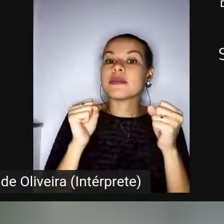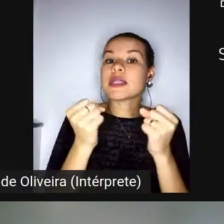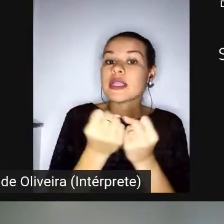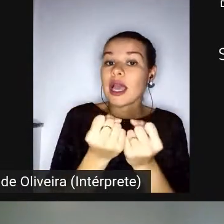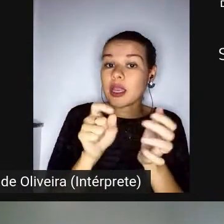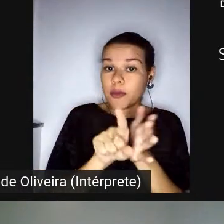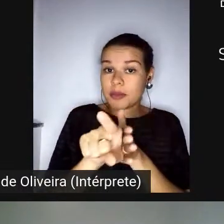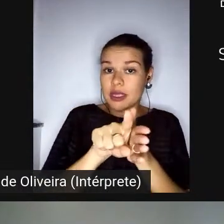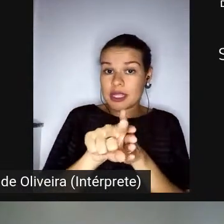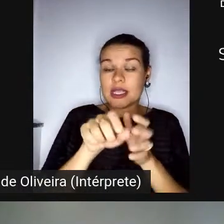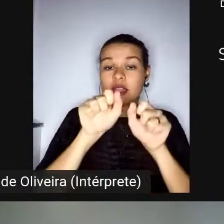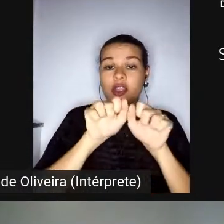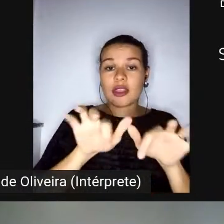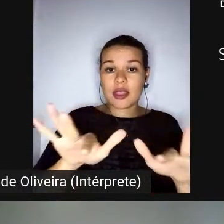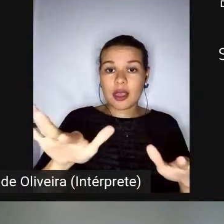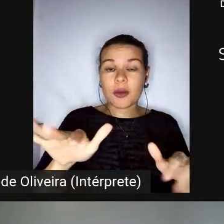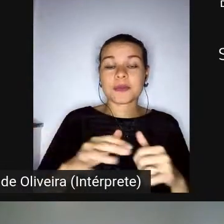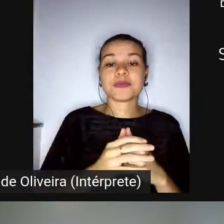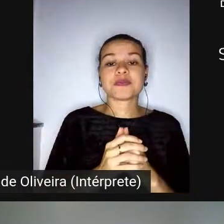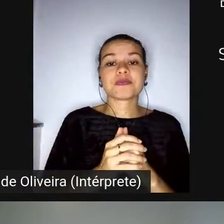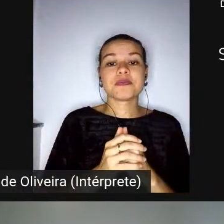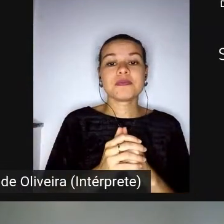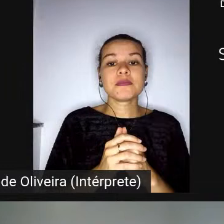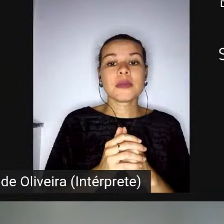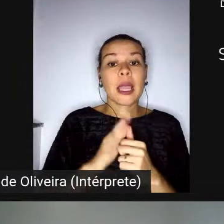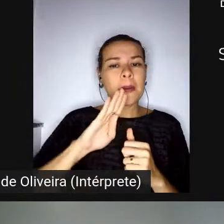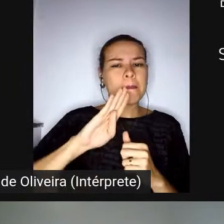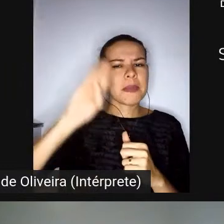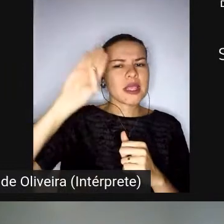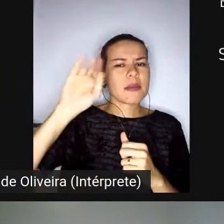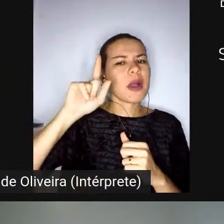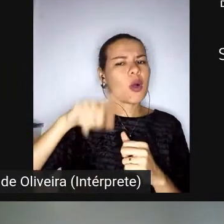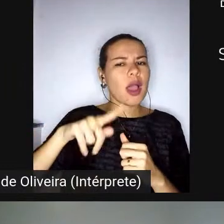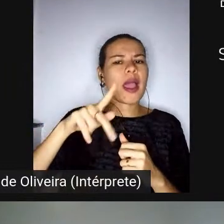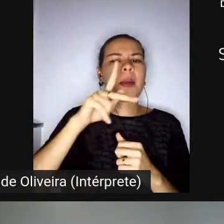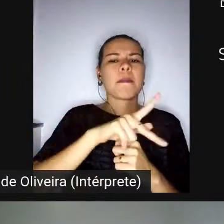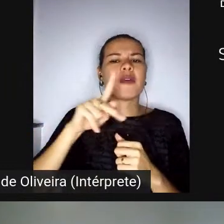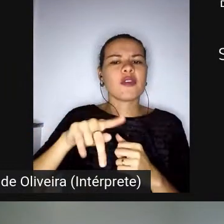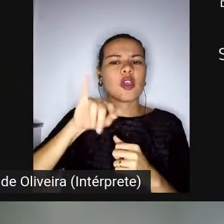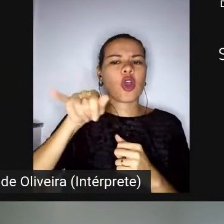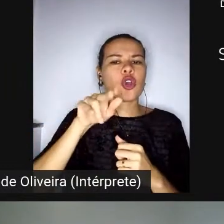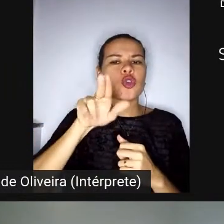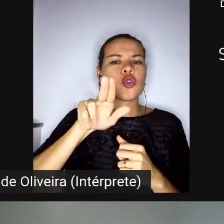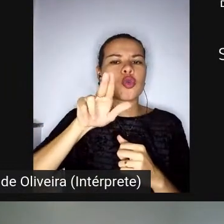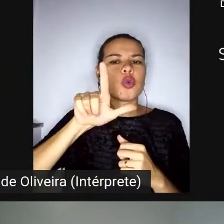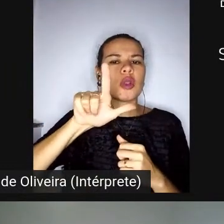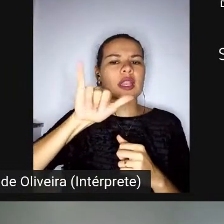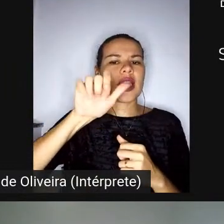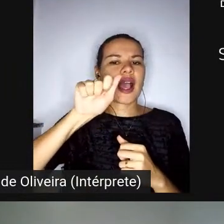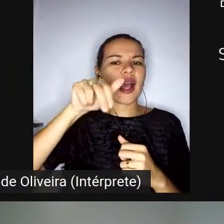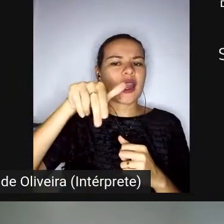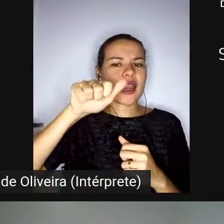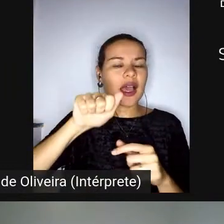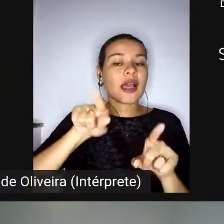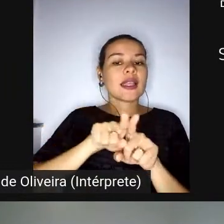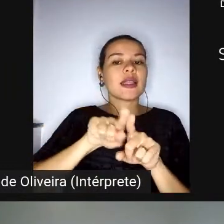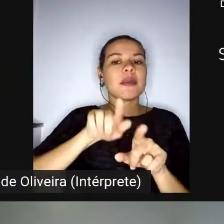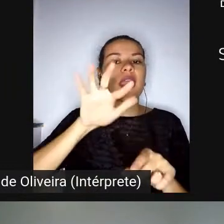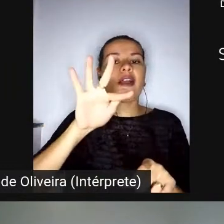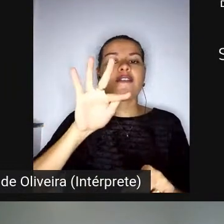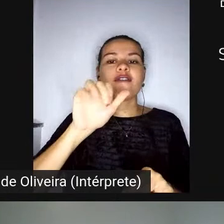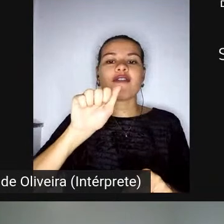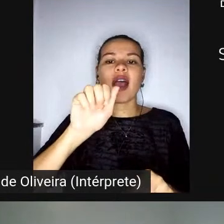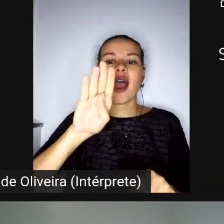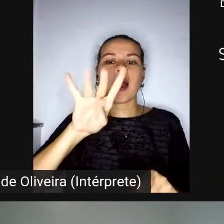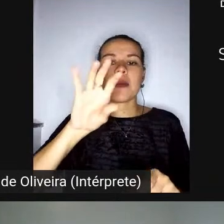né supervisionado aí pela professora Juliana pelo professor Fabio a equipe de comunicação também